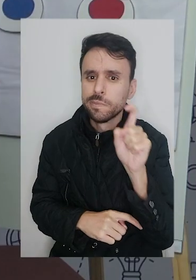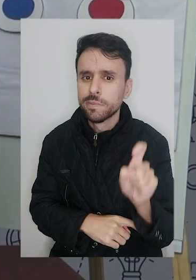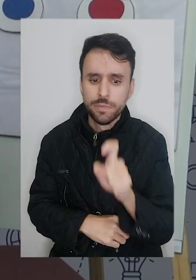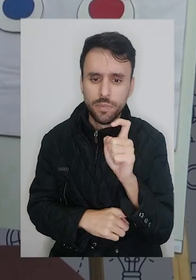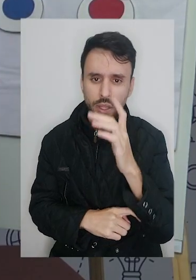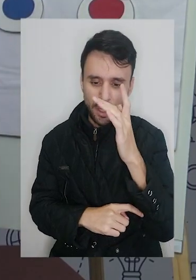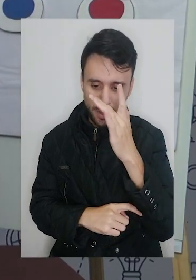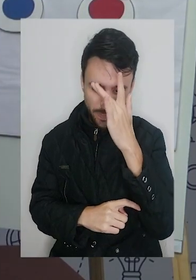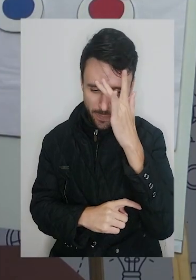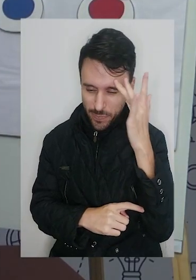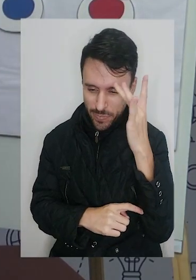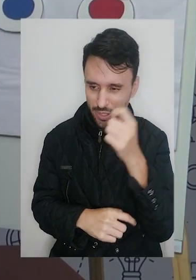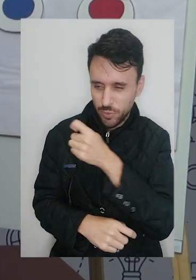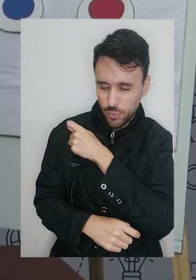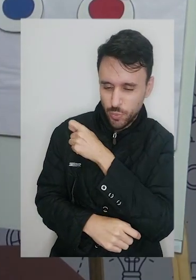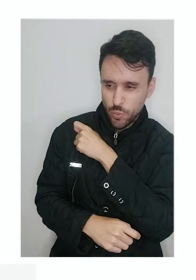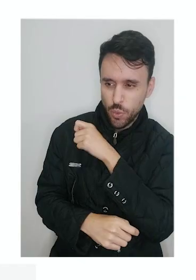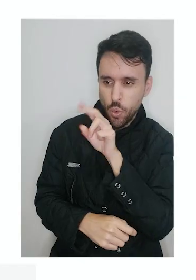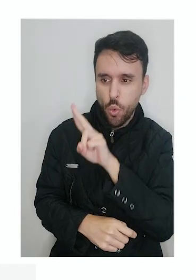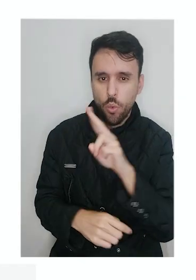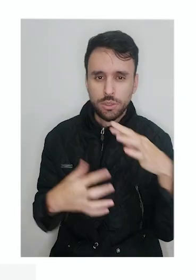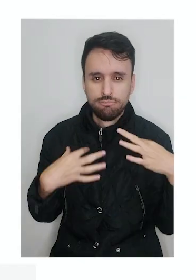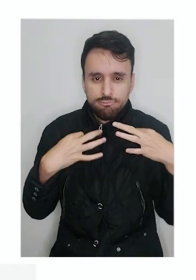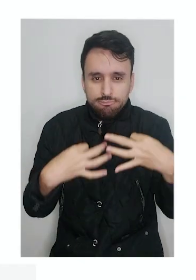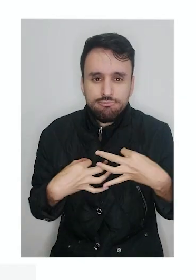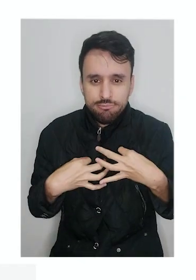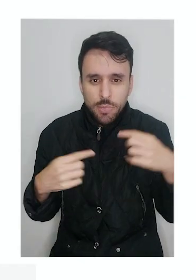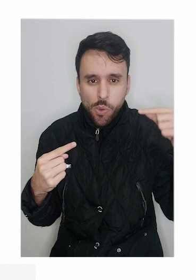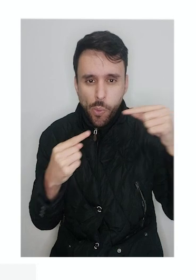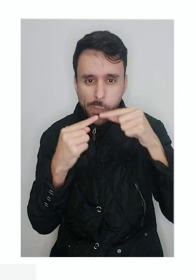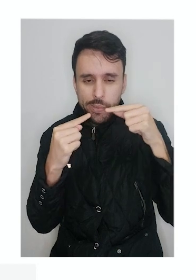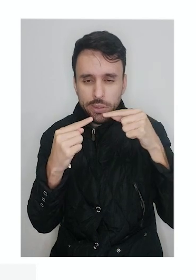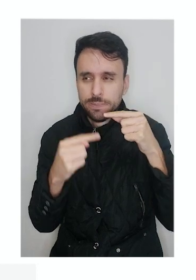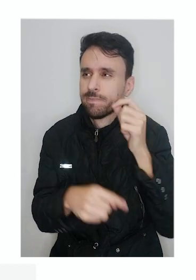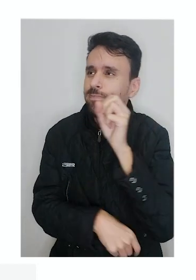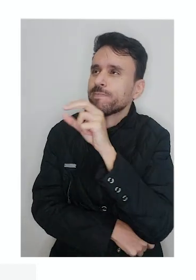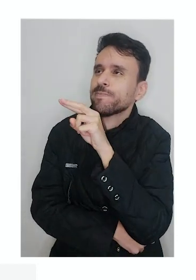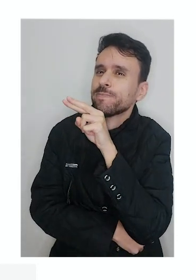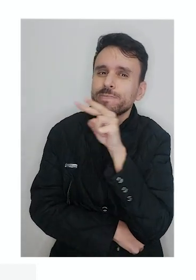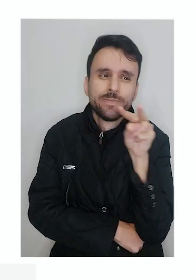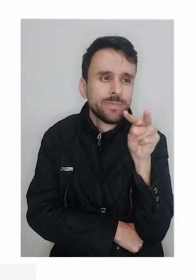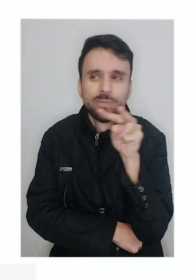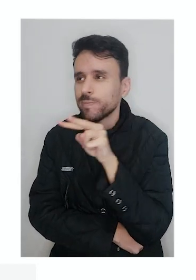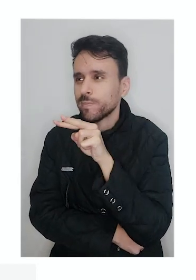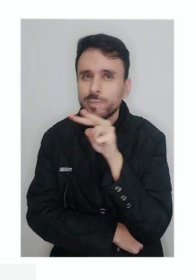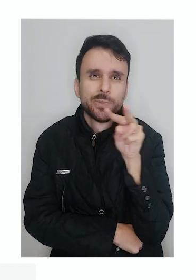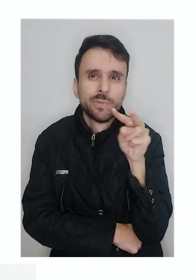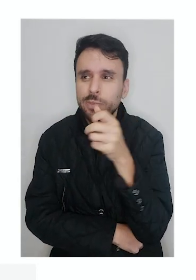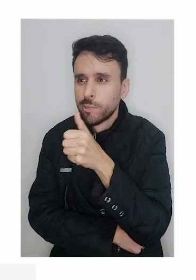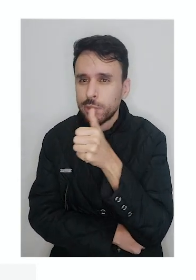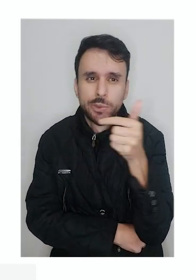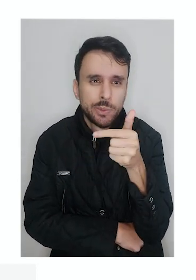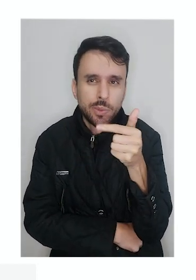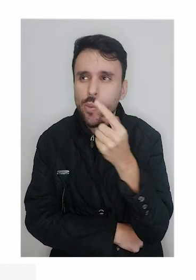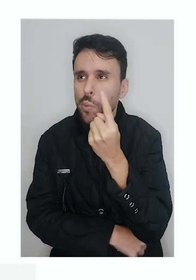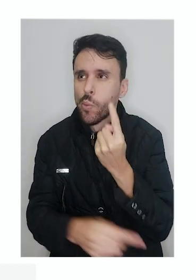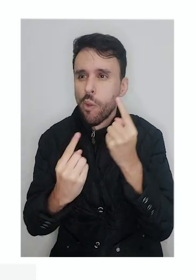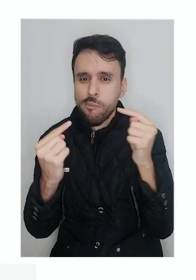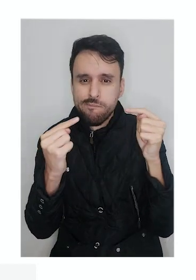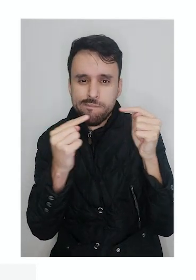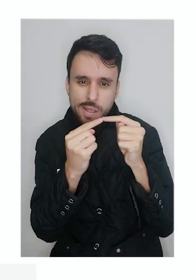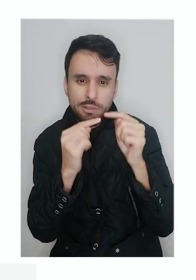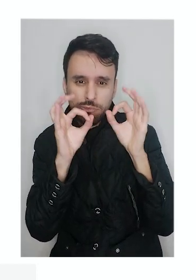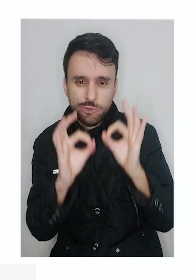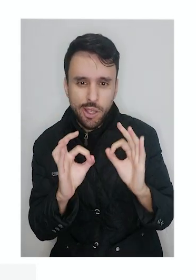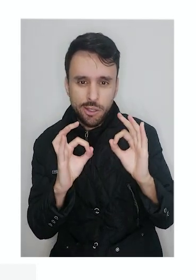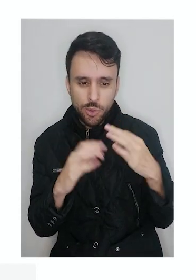está vestido para o frio. Então olhe bem como os estudantes estão vestidos e veja qual deles está